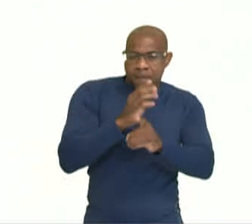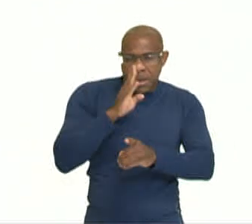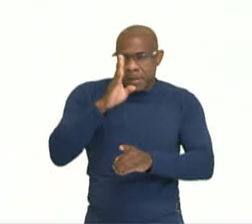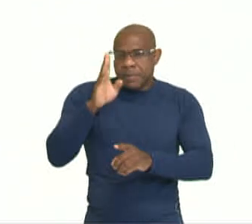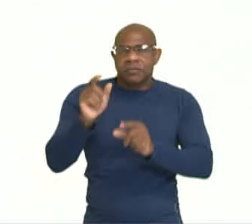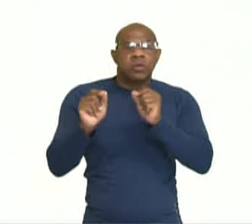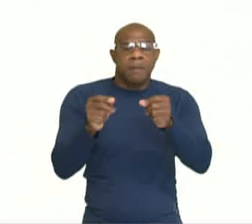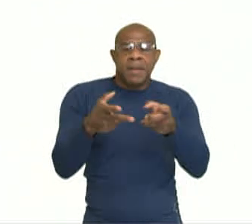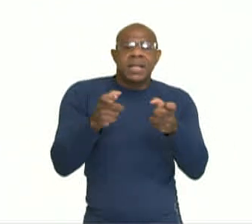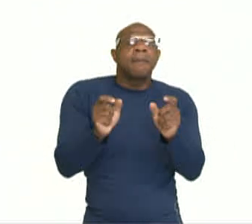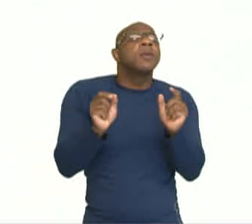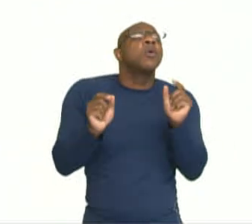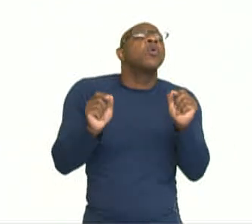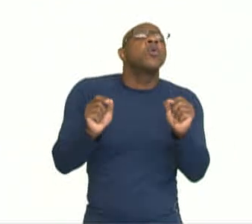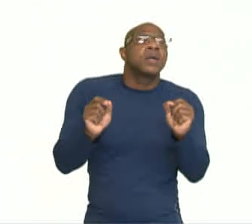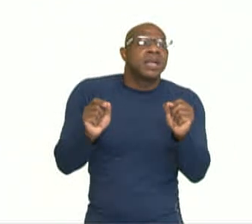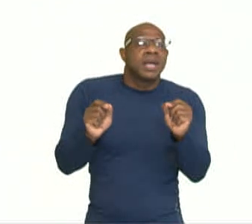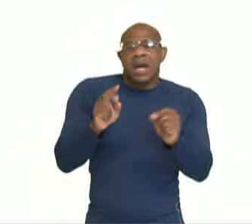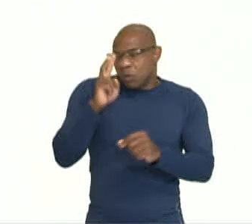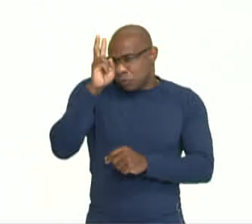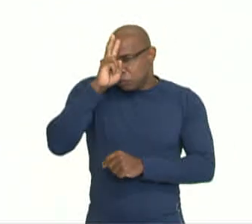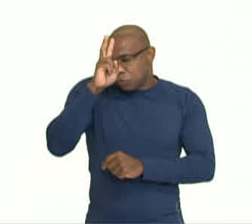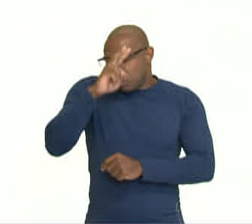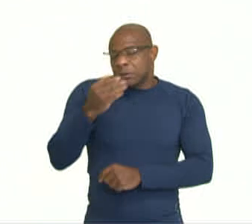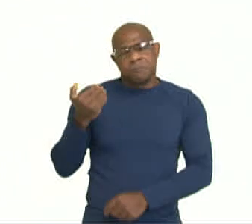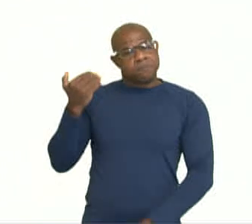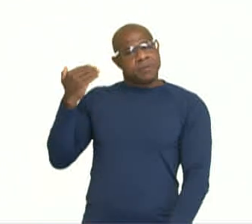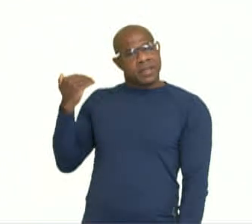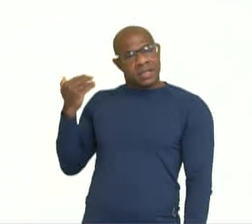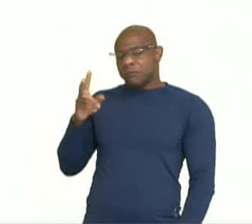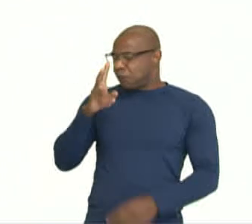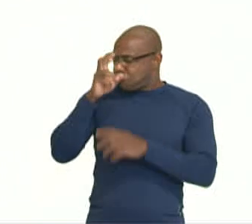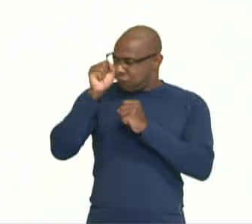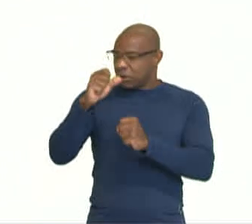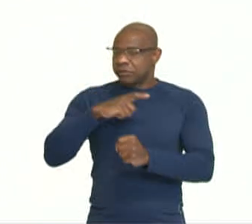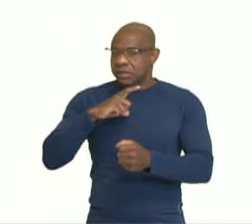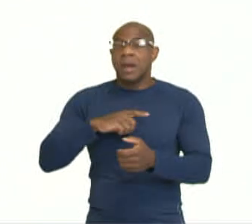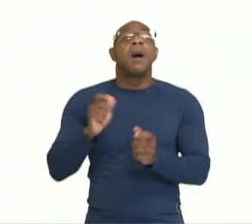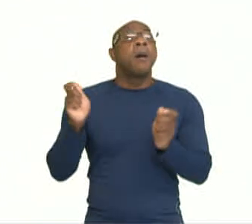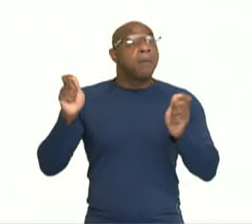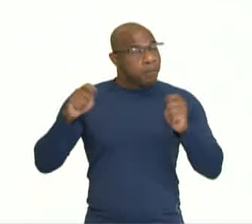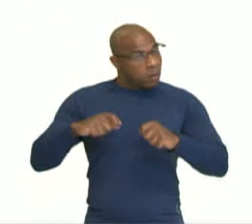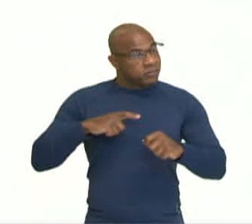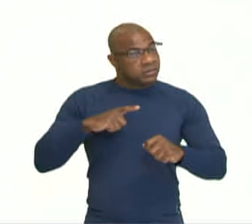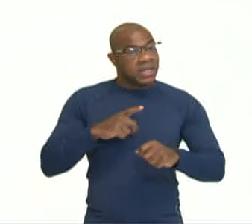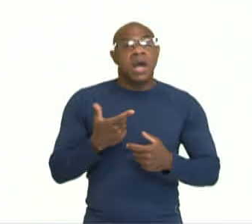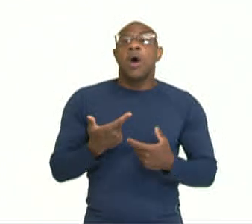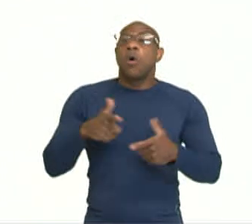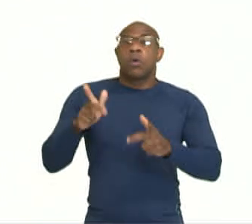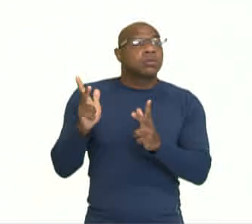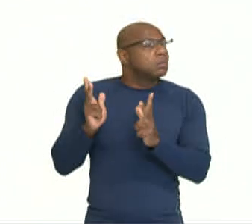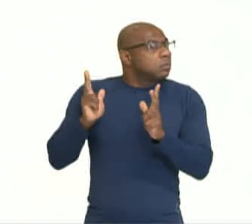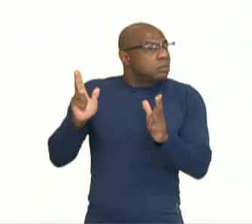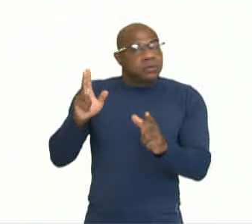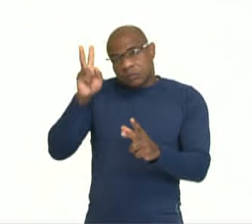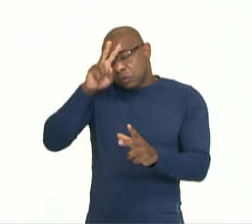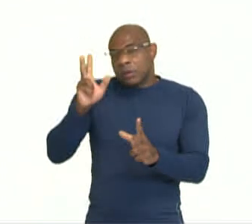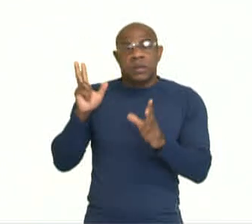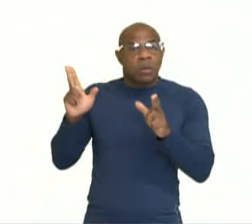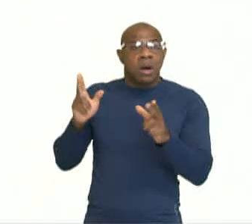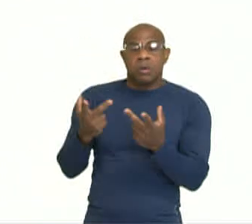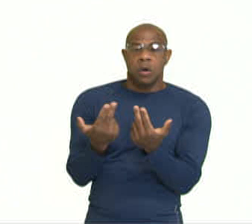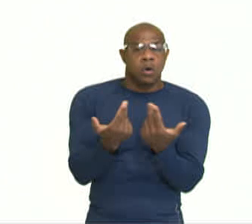principalmente percebem um passado histórico muito forte. Além disso, podem ter outras similaridades, outras coisas em